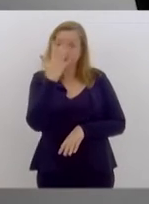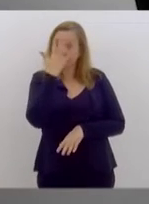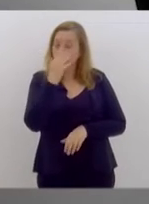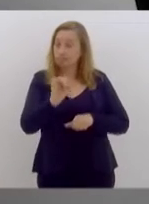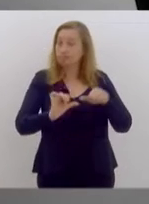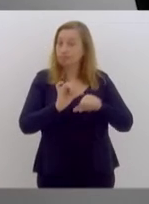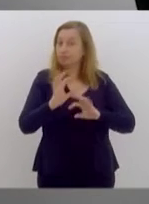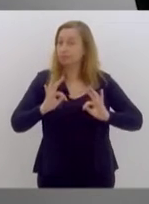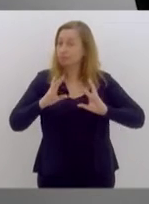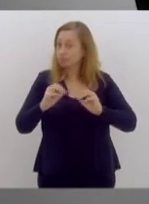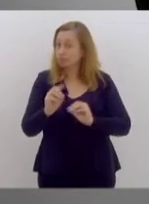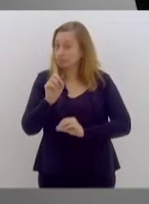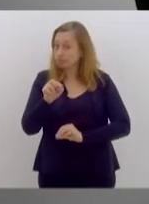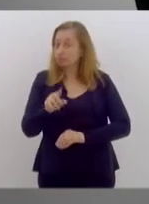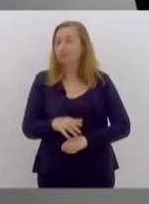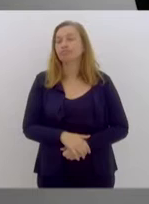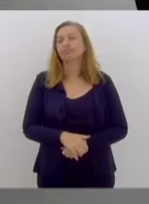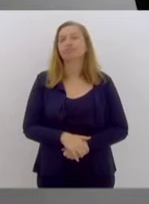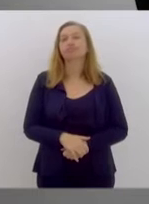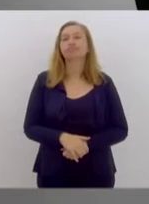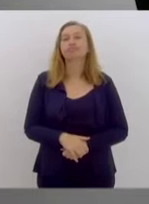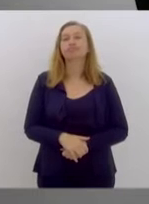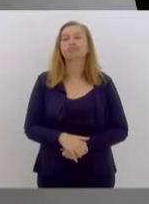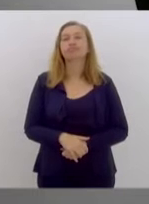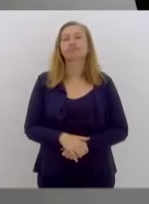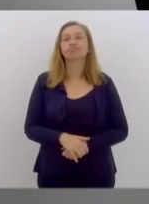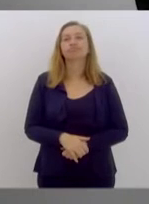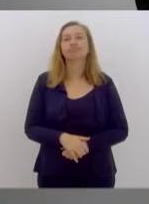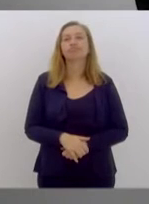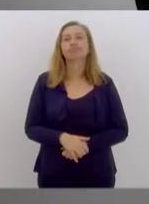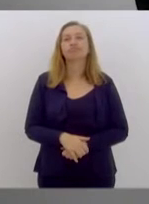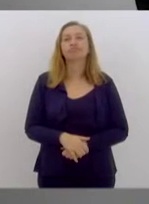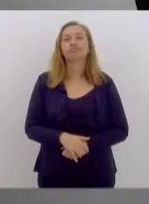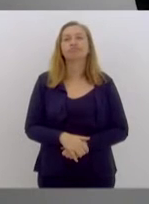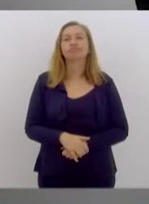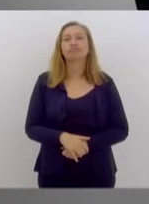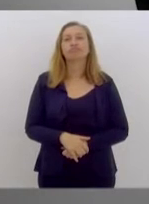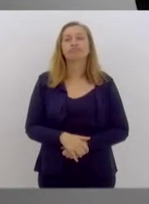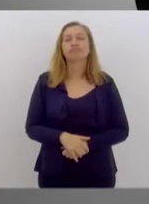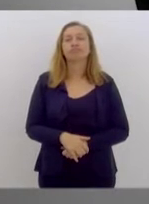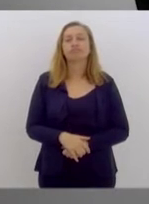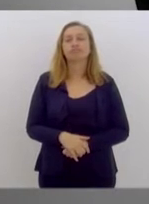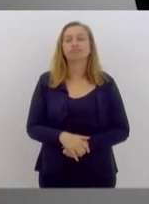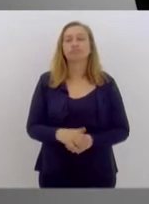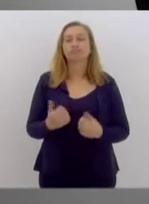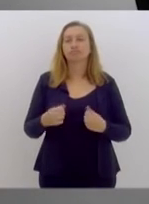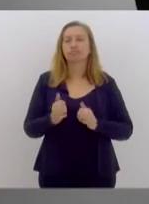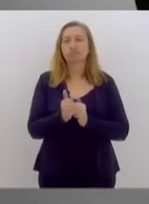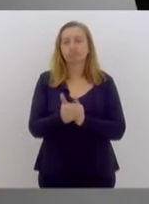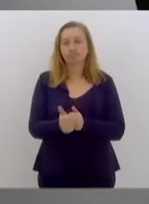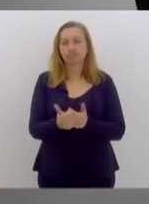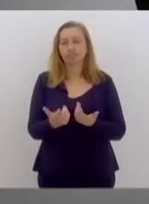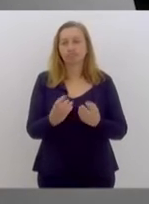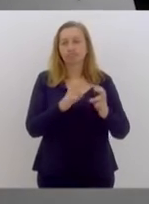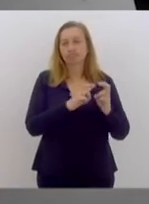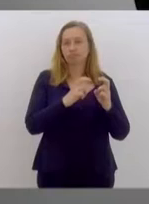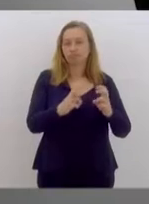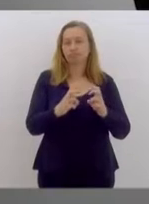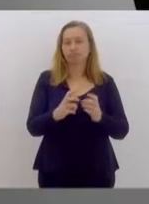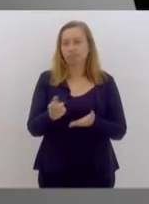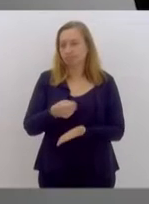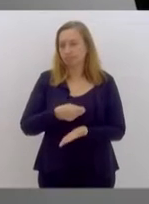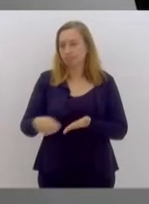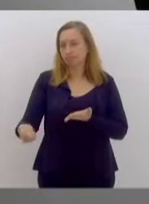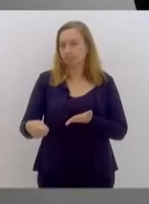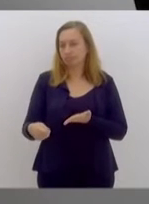composição ele terá que tem uma definição da SuperVia ou vai assinar um termo